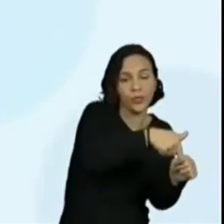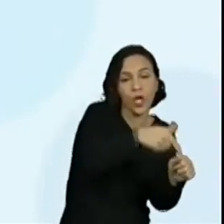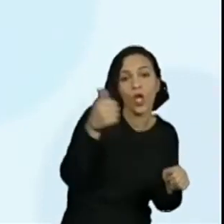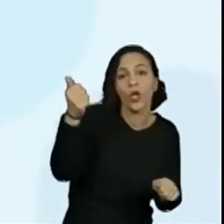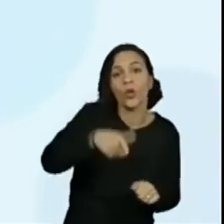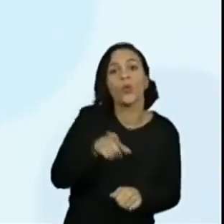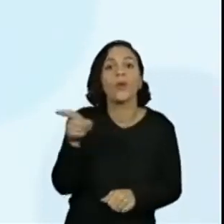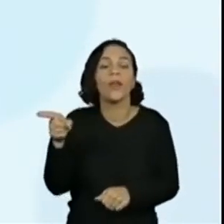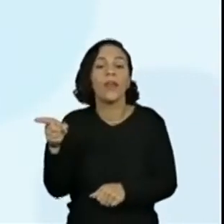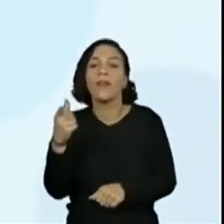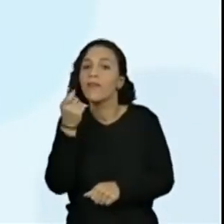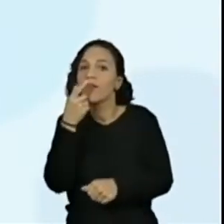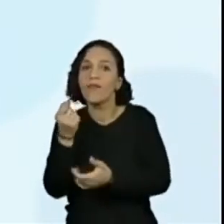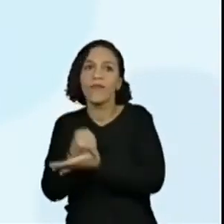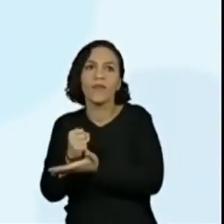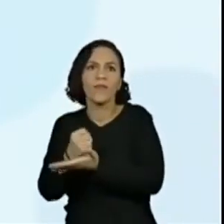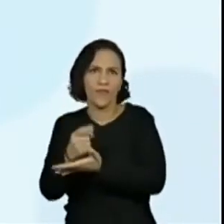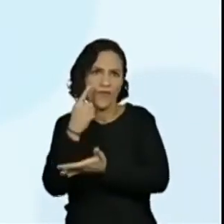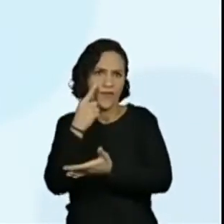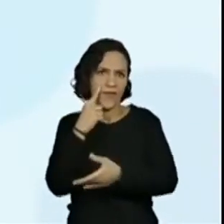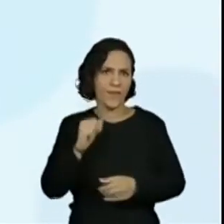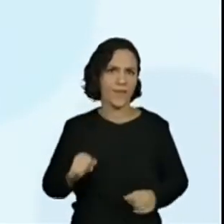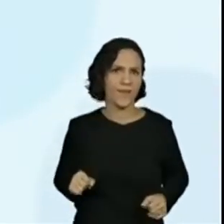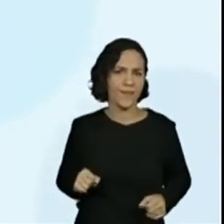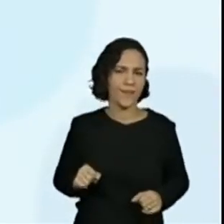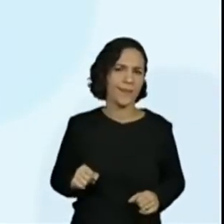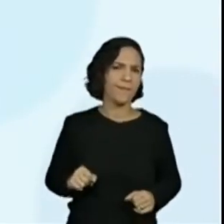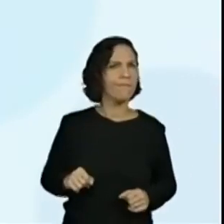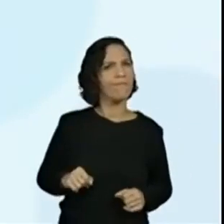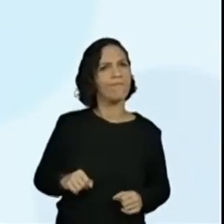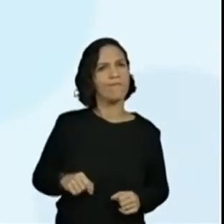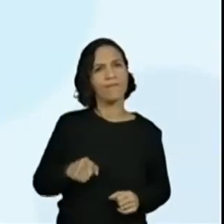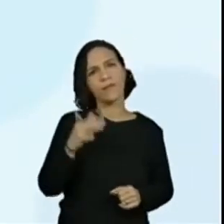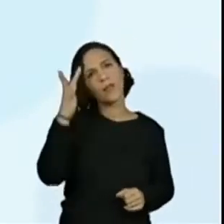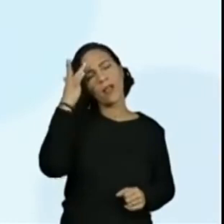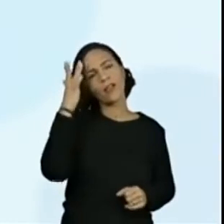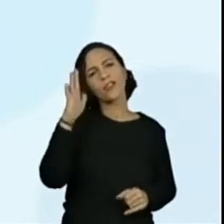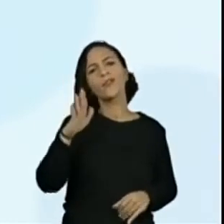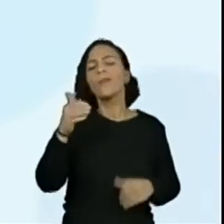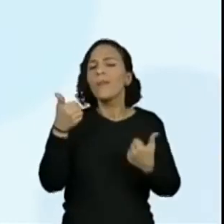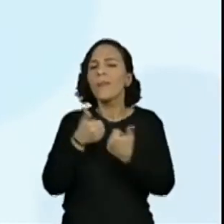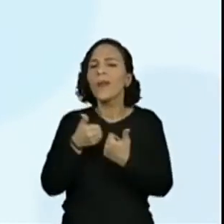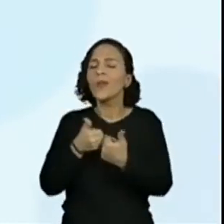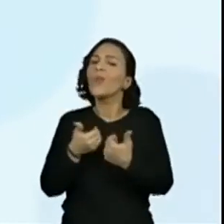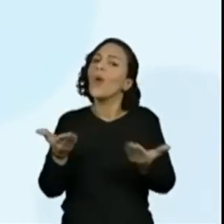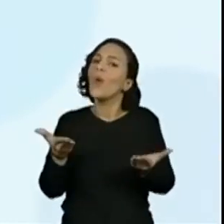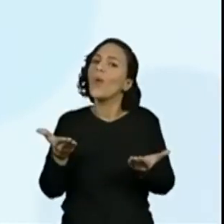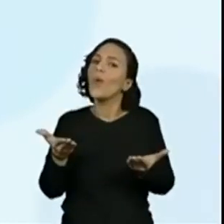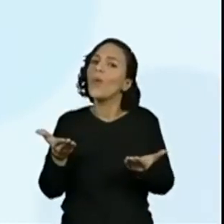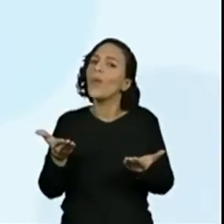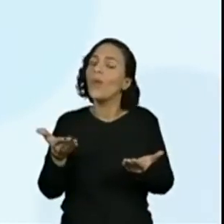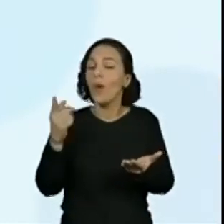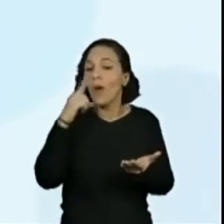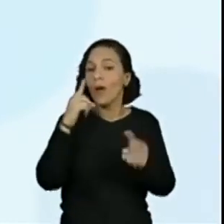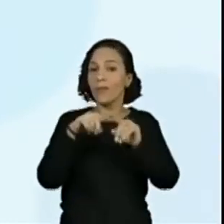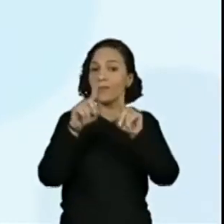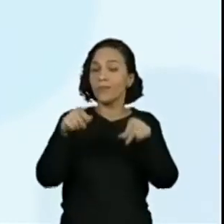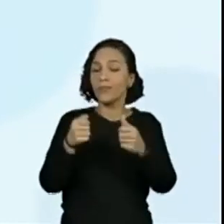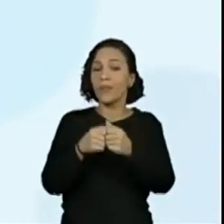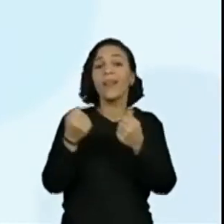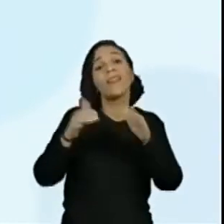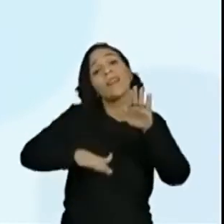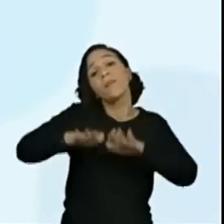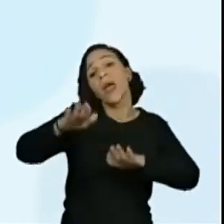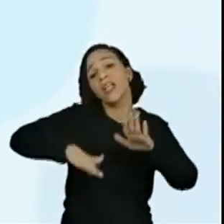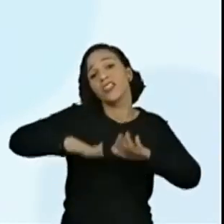Vamos olhar de novo? Vamos dar uma limpadinha também, né? Isso. Pro... E aí, o que você acha? Olha, a padaria, isso daí depende